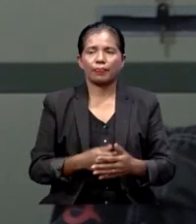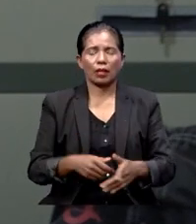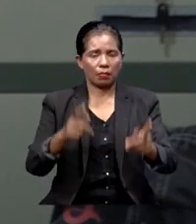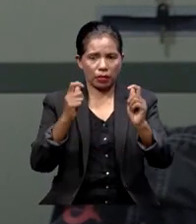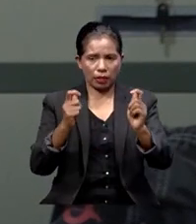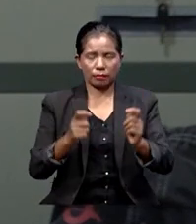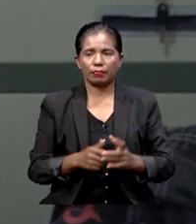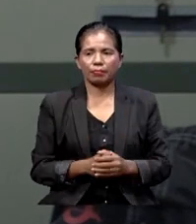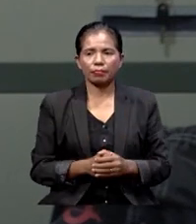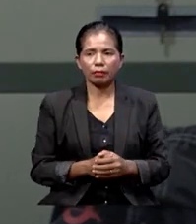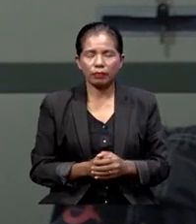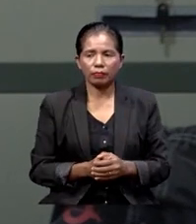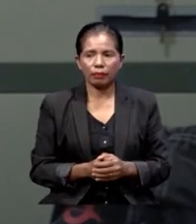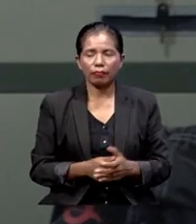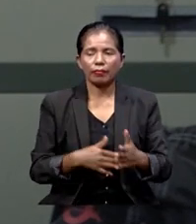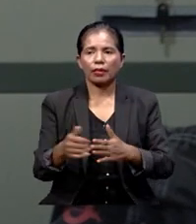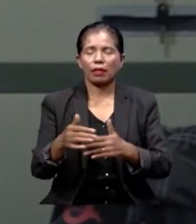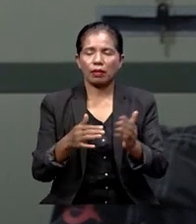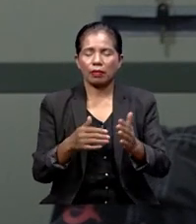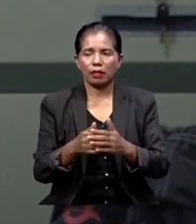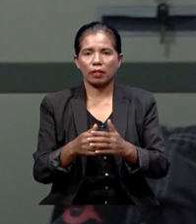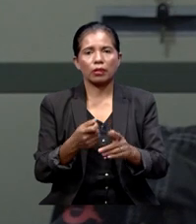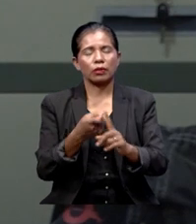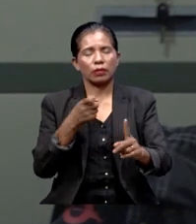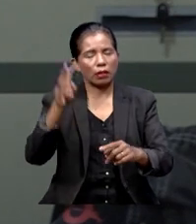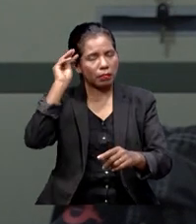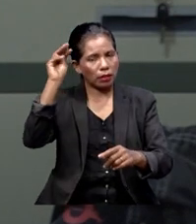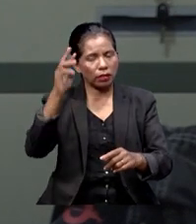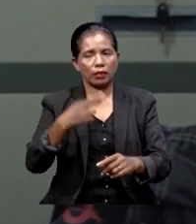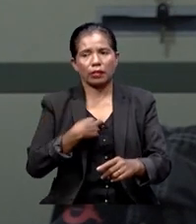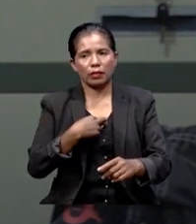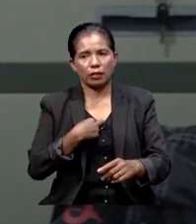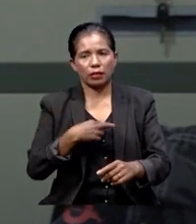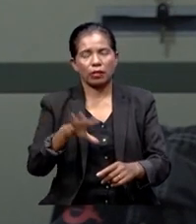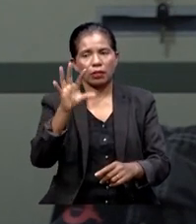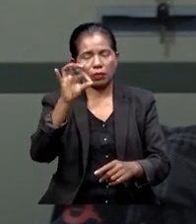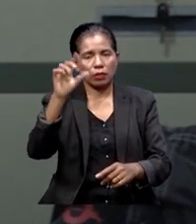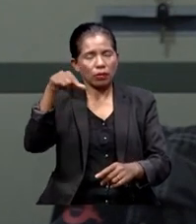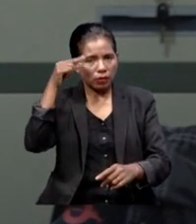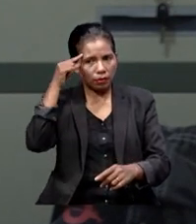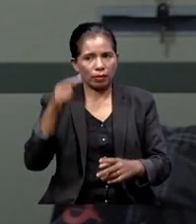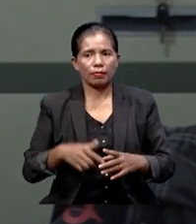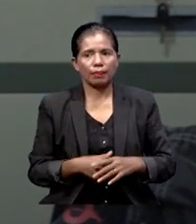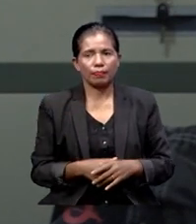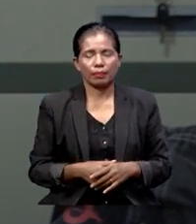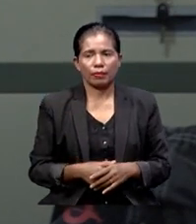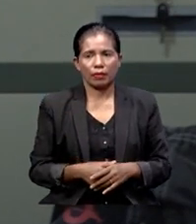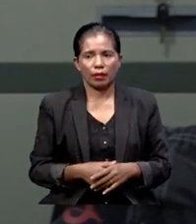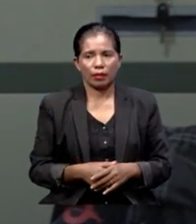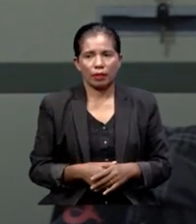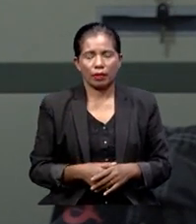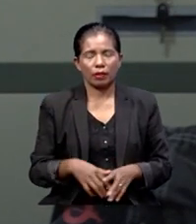ona dalam barak usi ministerio rasik iha oitavo gubernu o